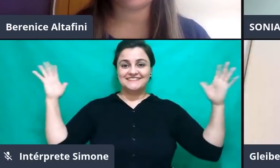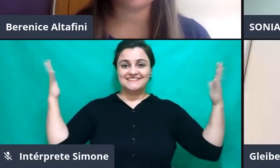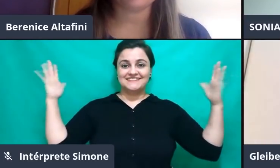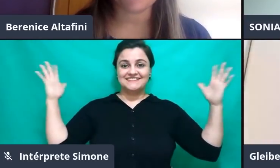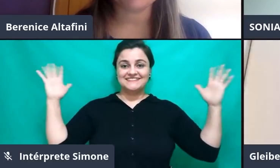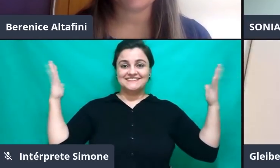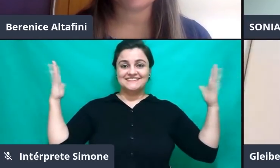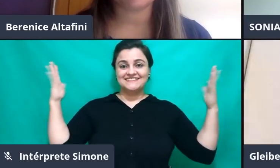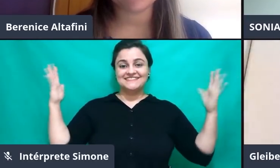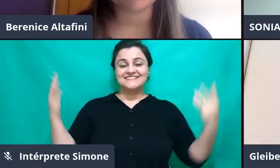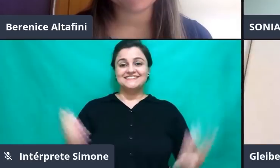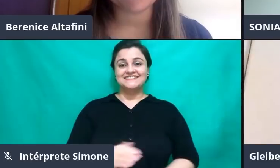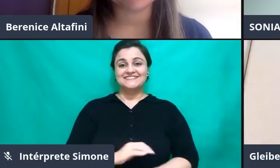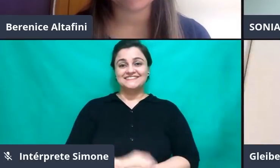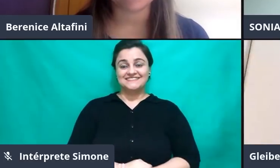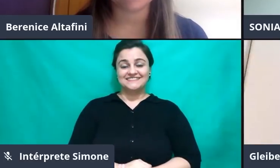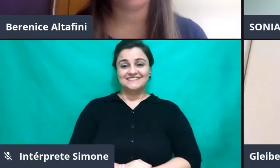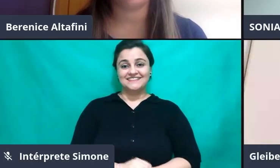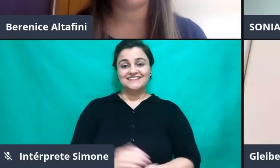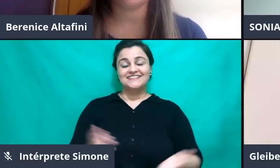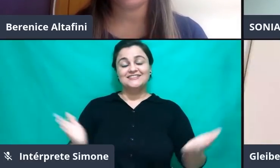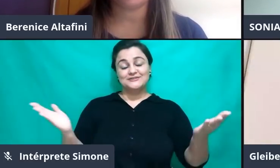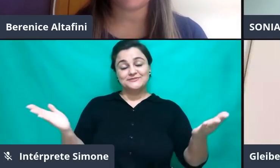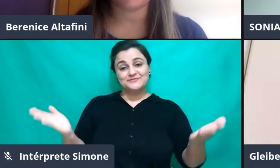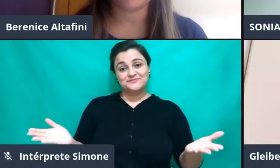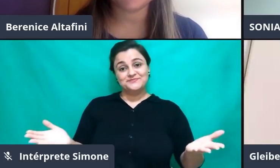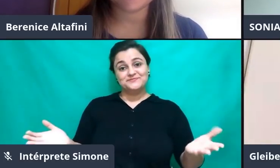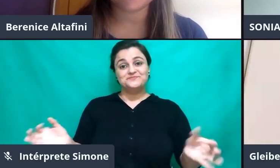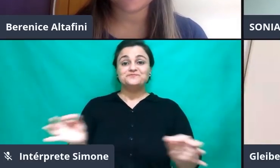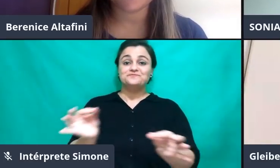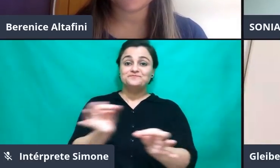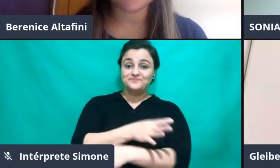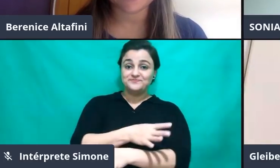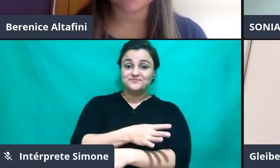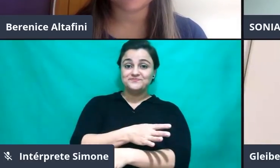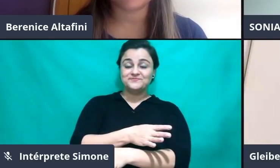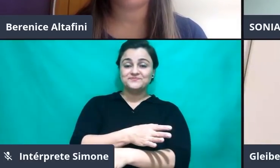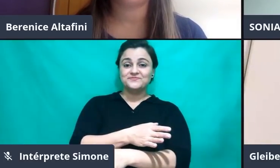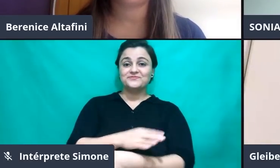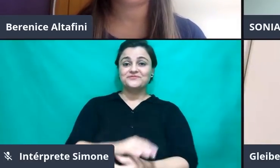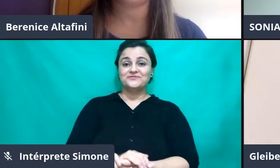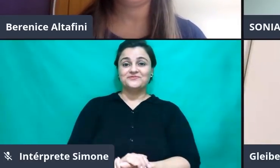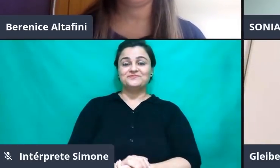Dessa forma, nós encerramos a nossa live. Espero que vocês tenham gostado.